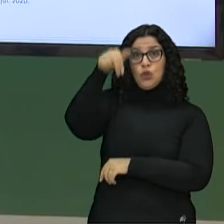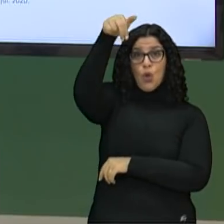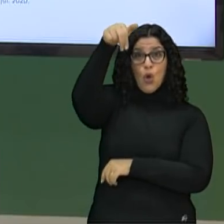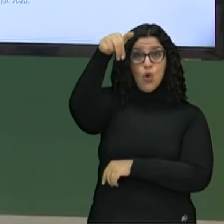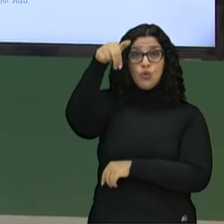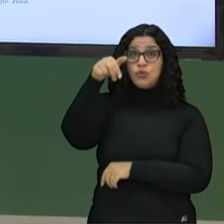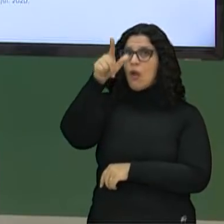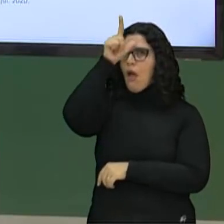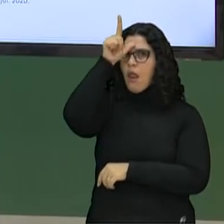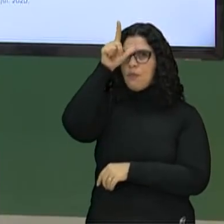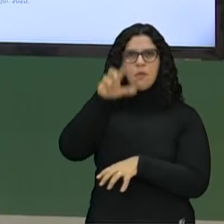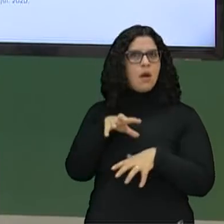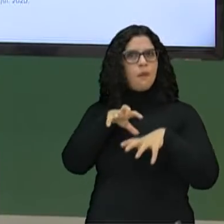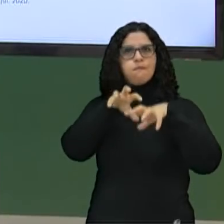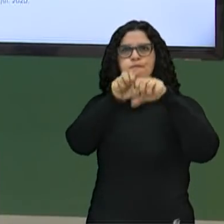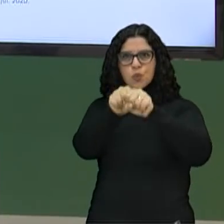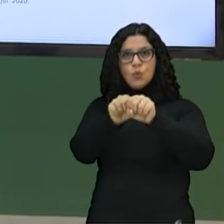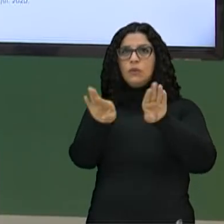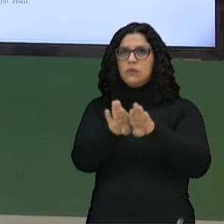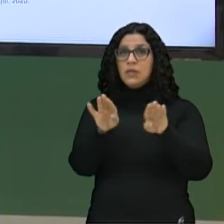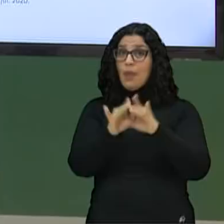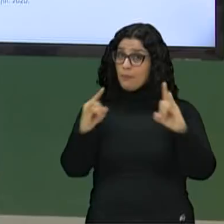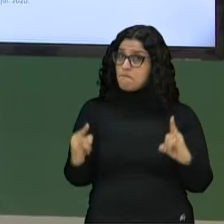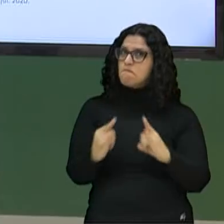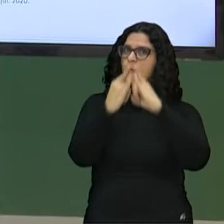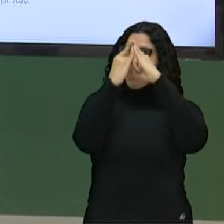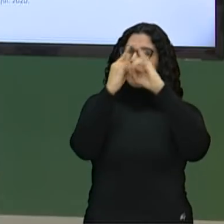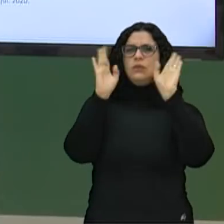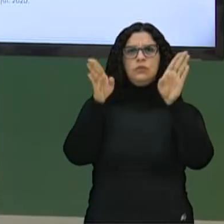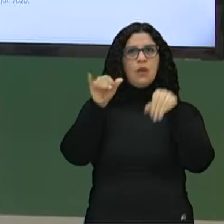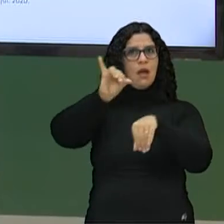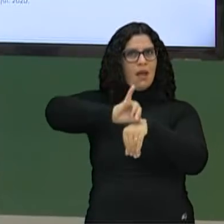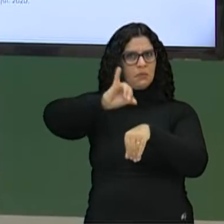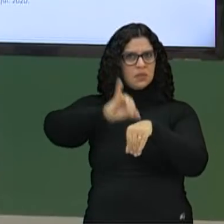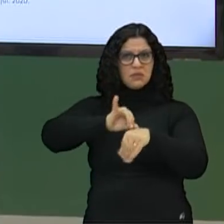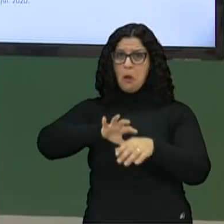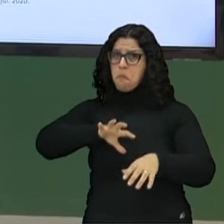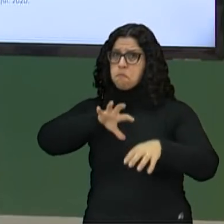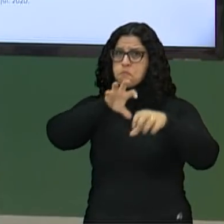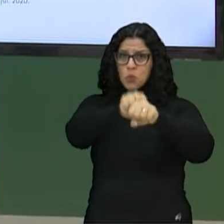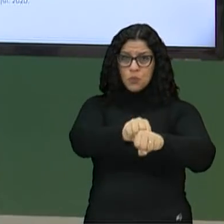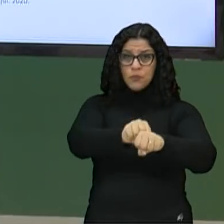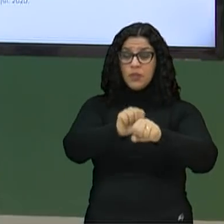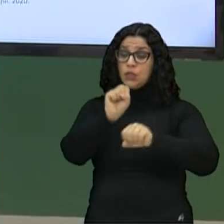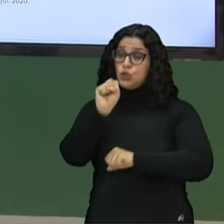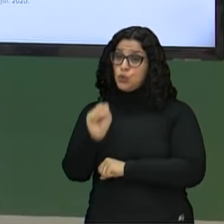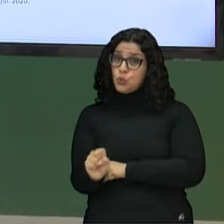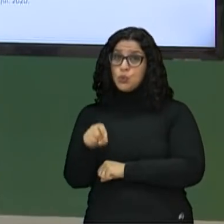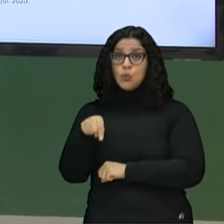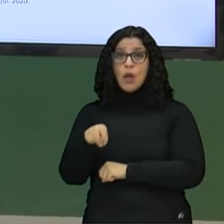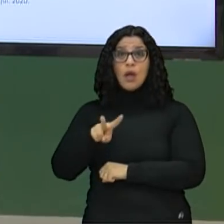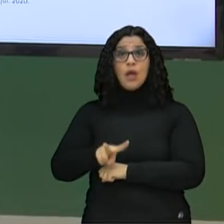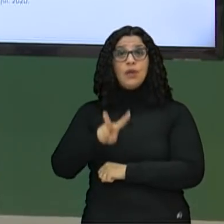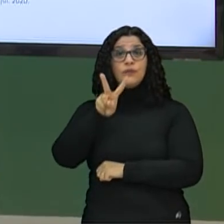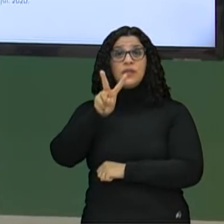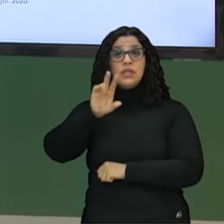você tem a zona ocupada, inclusive com Paris, e ao sul a cidade de